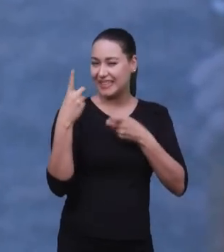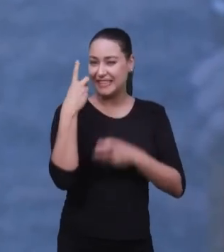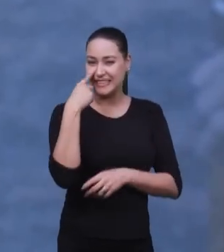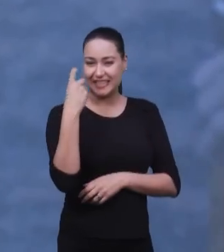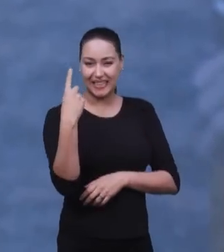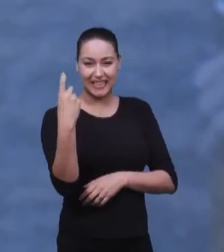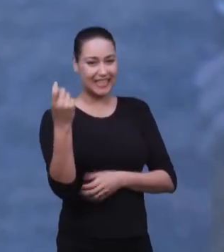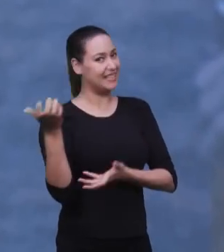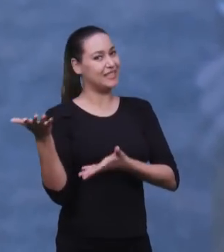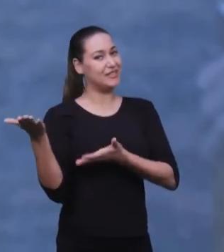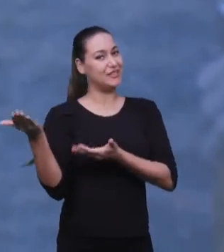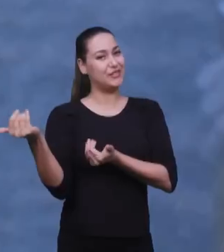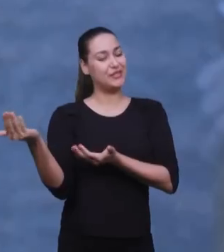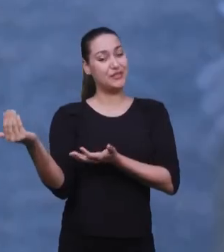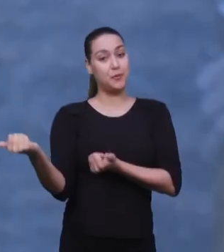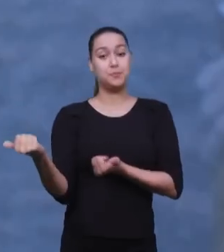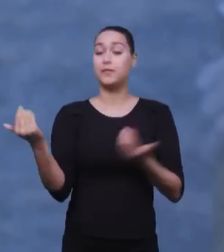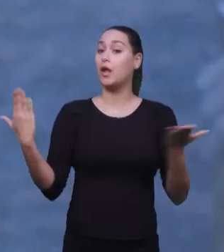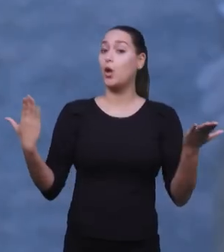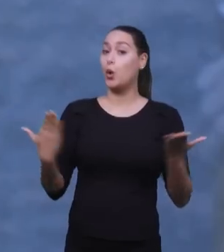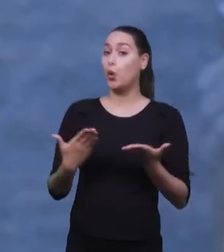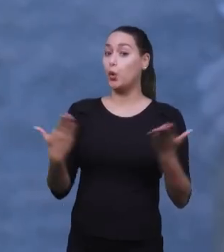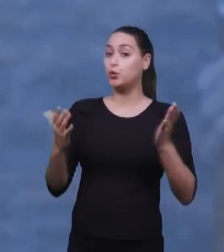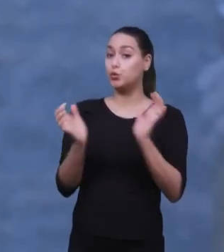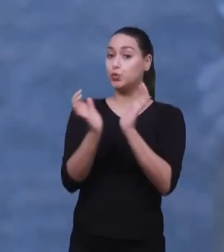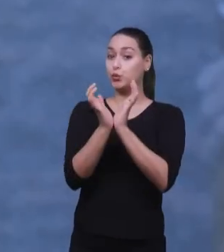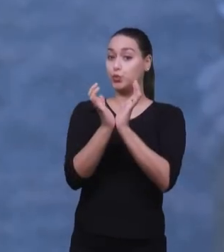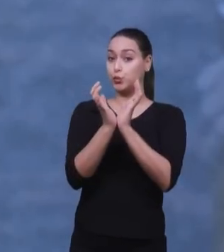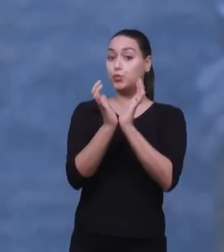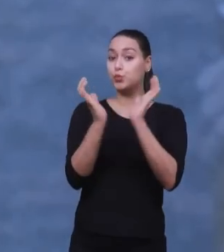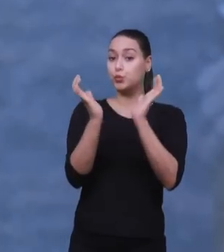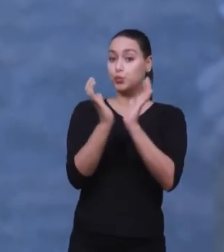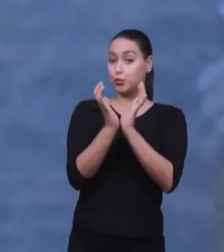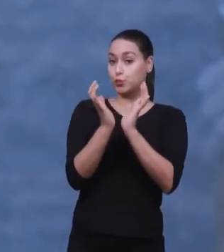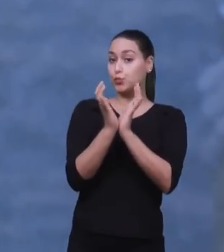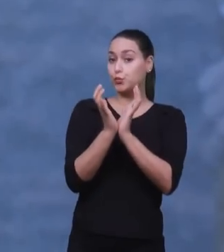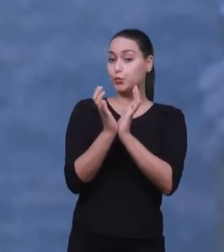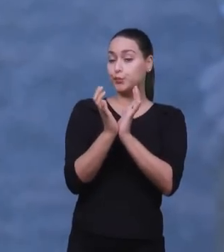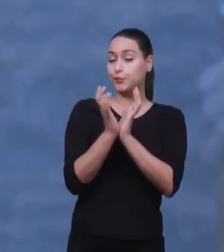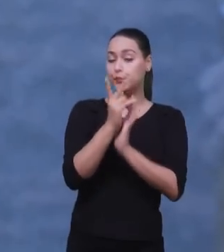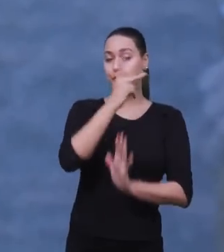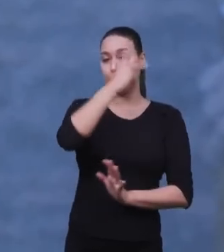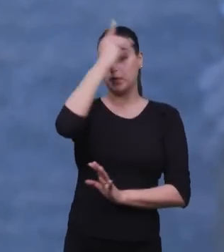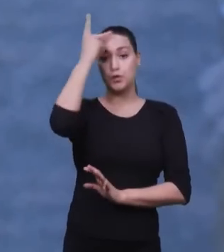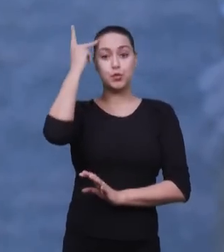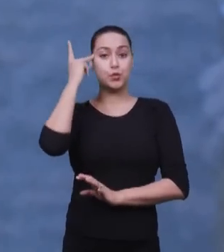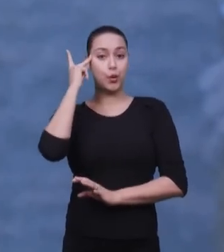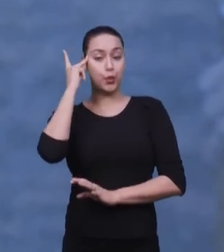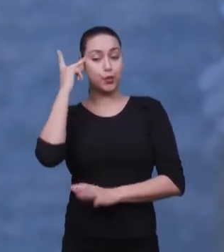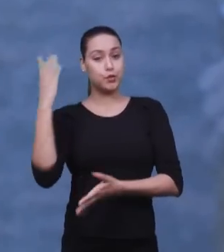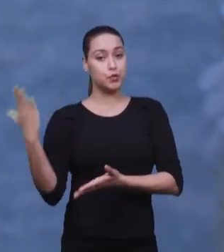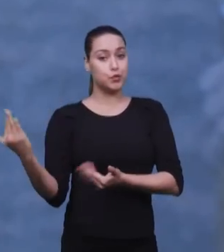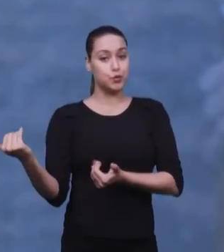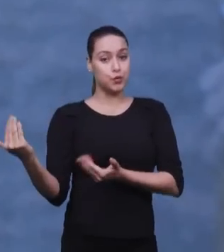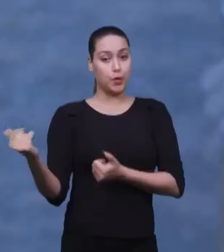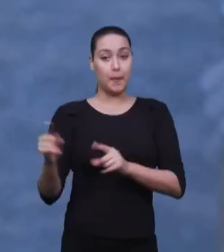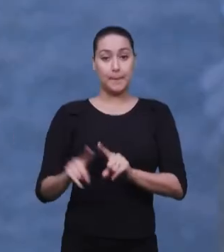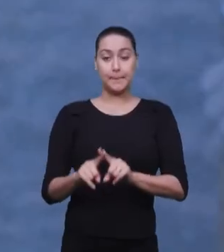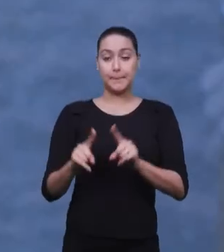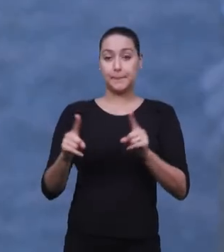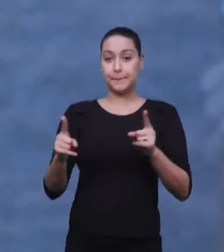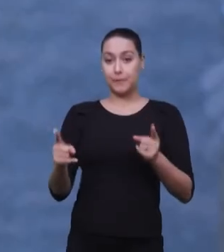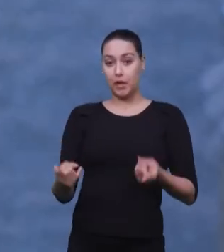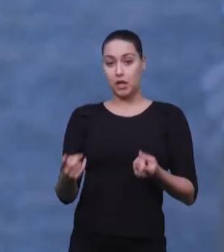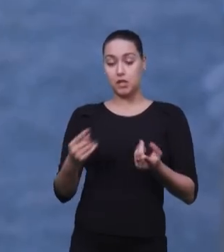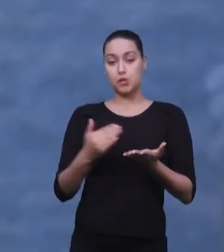interesse jovem. E eu recebo aqui hoje um grupo de pessoas que está conosco aqui, um grupo de jovens, mas